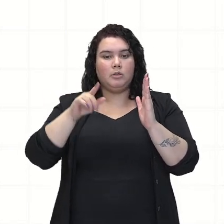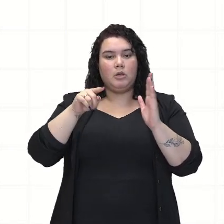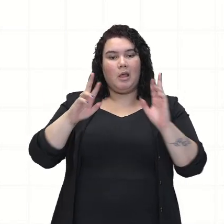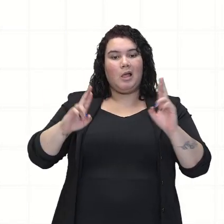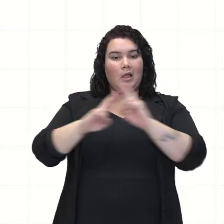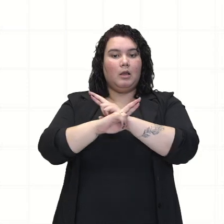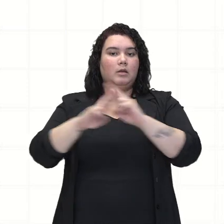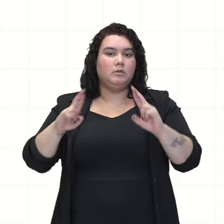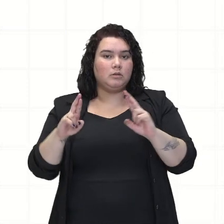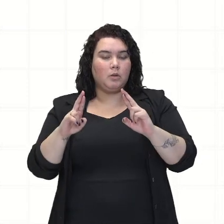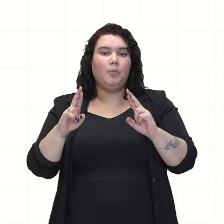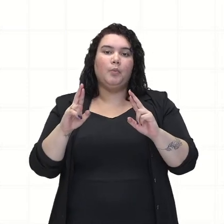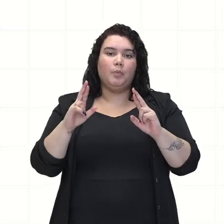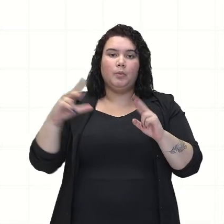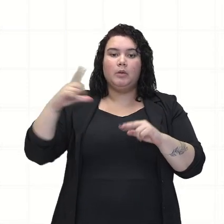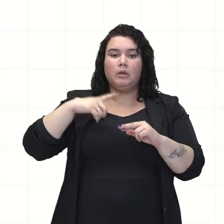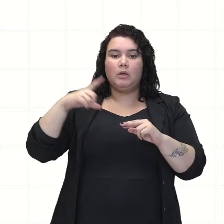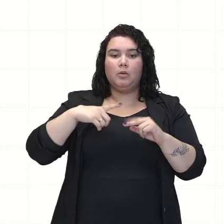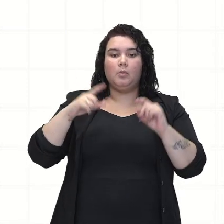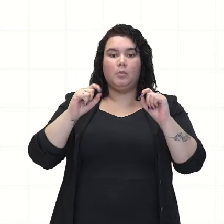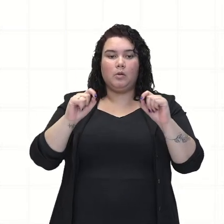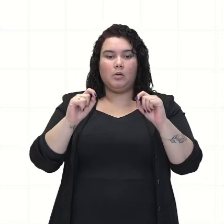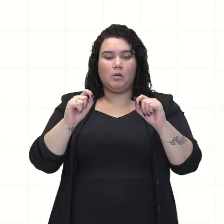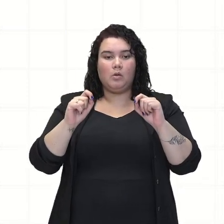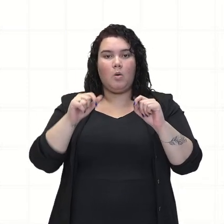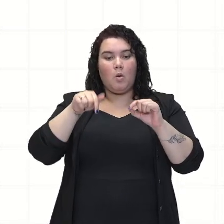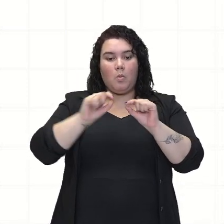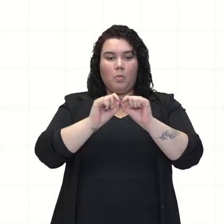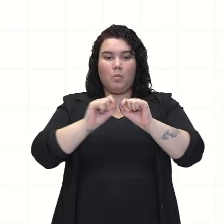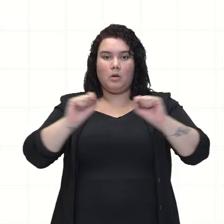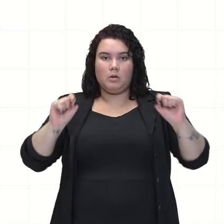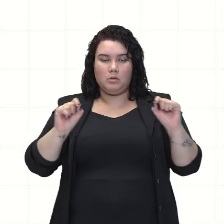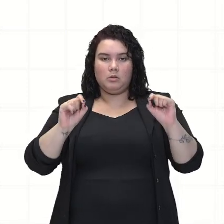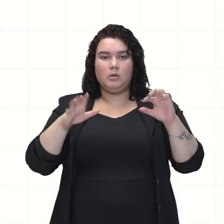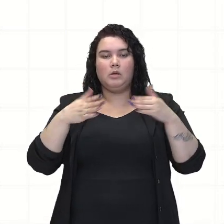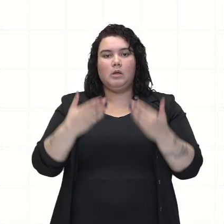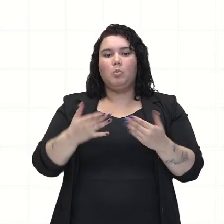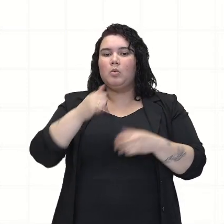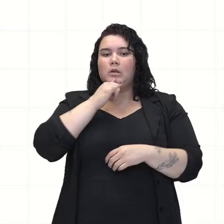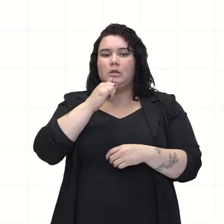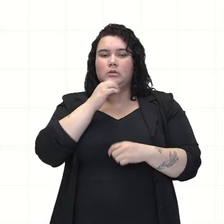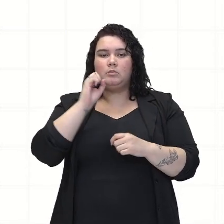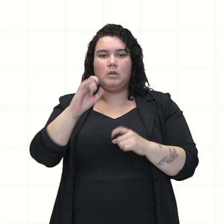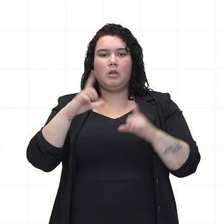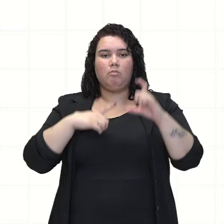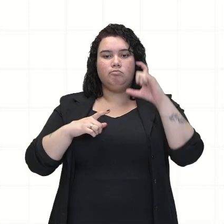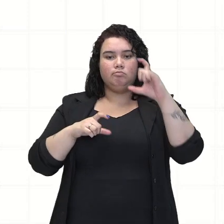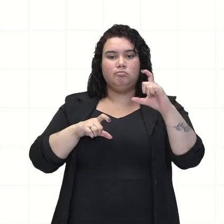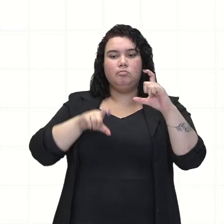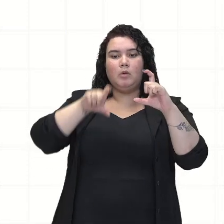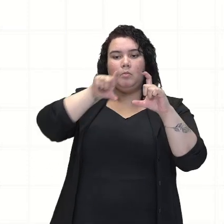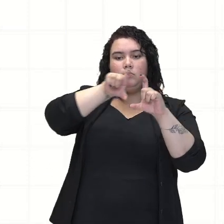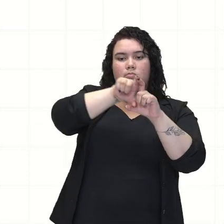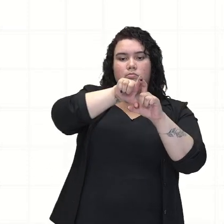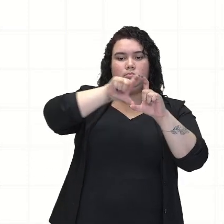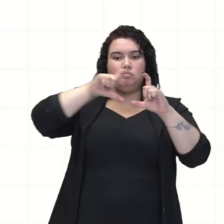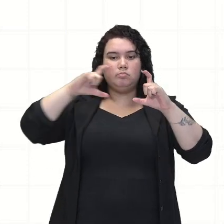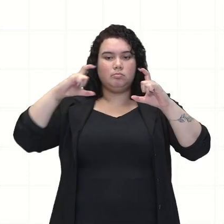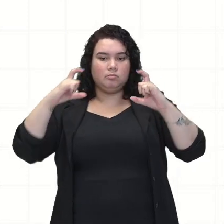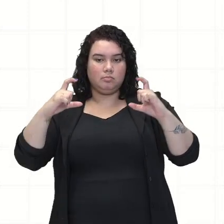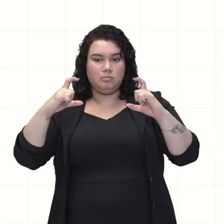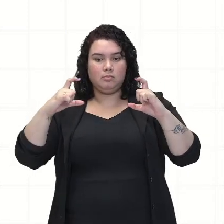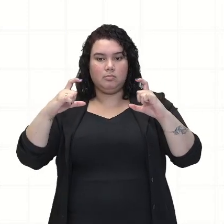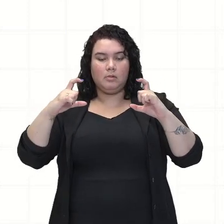essa reflexão, né, ela vai ter aqui, ó, em relação a um eixo. Então,